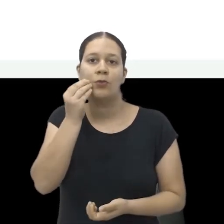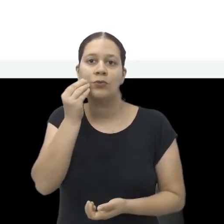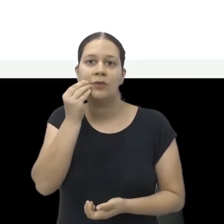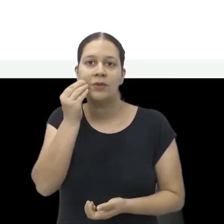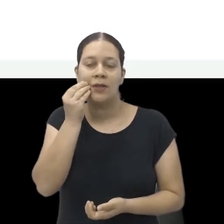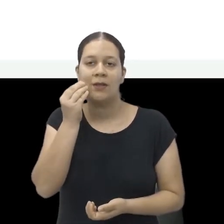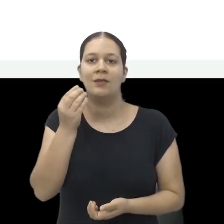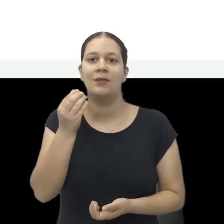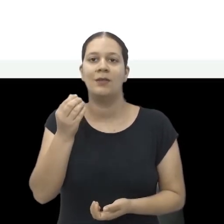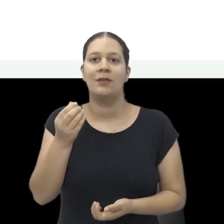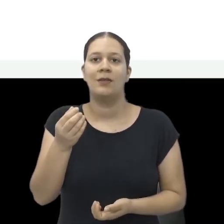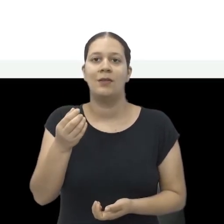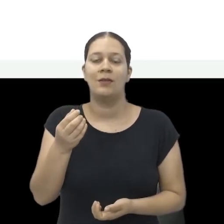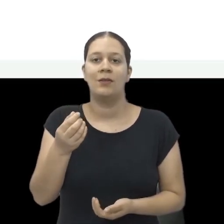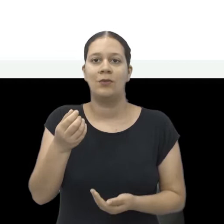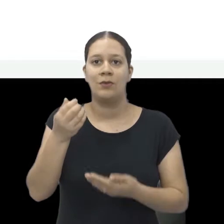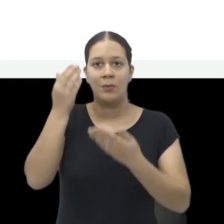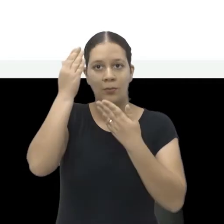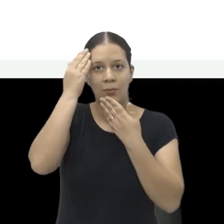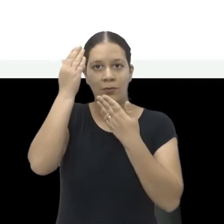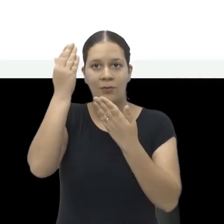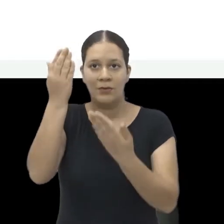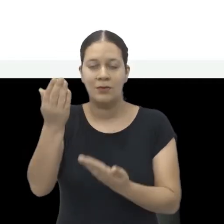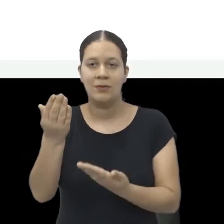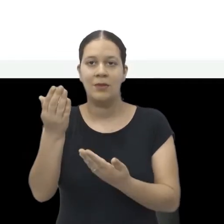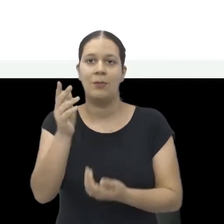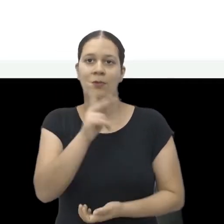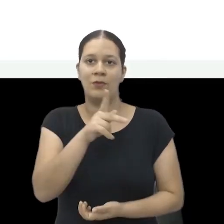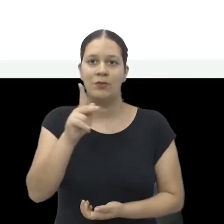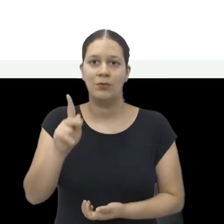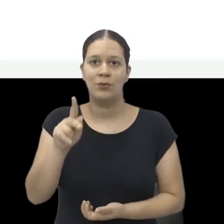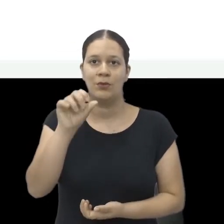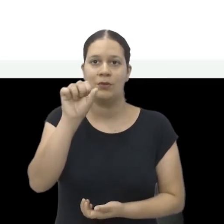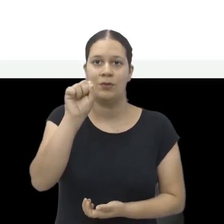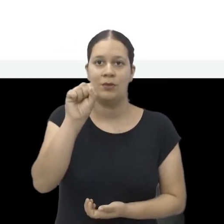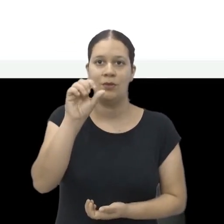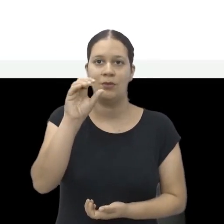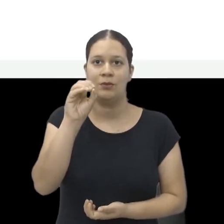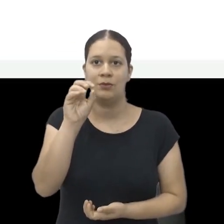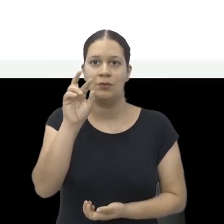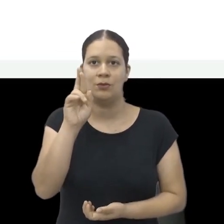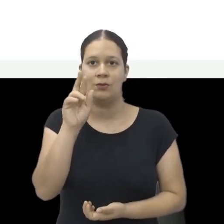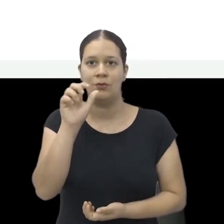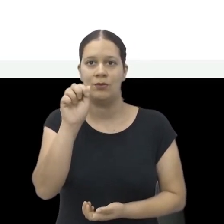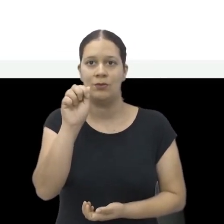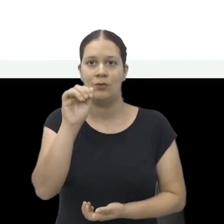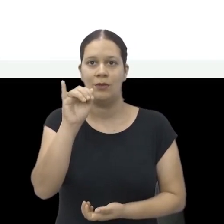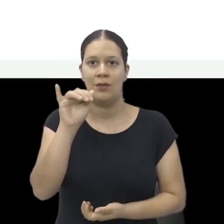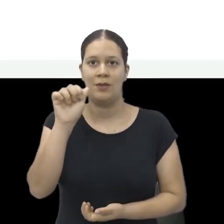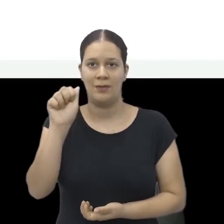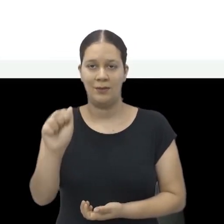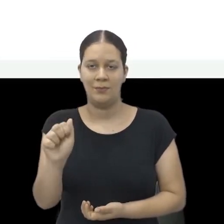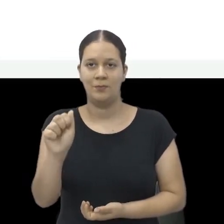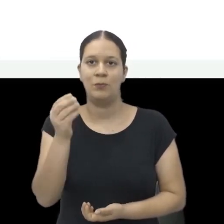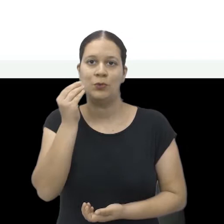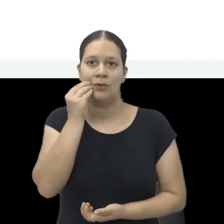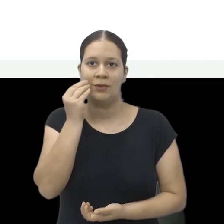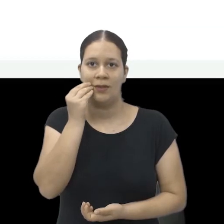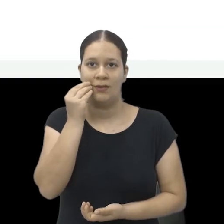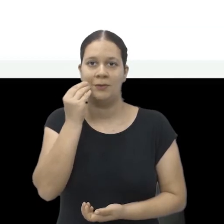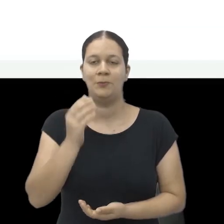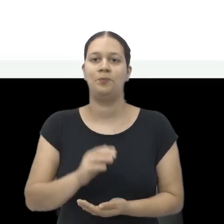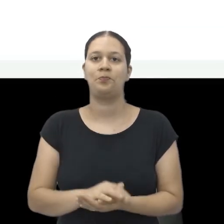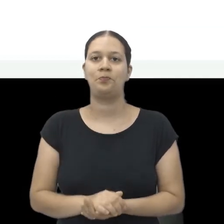desse projeto. Então, muito obrigado, professora Soraya Vicente, e vamos começar o nosso vídeo.